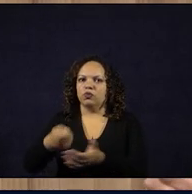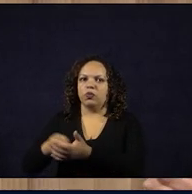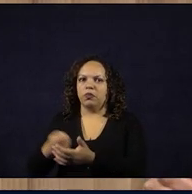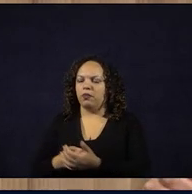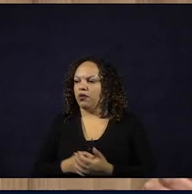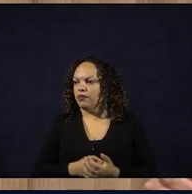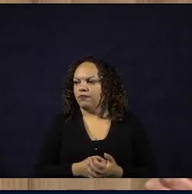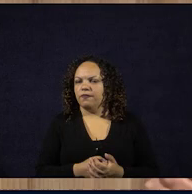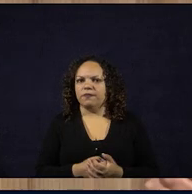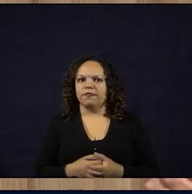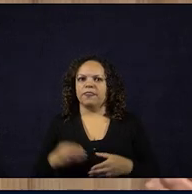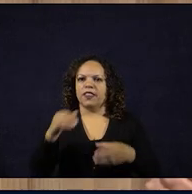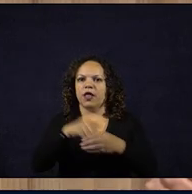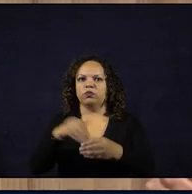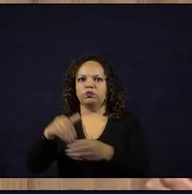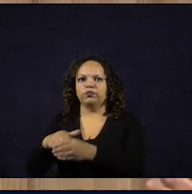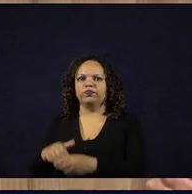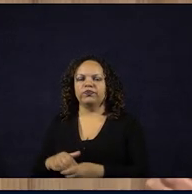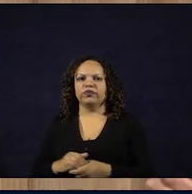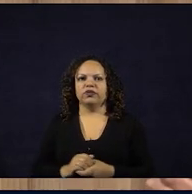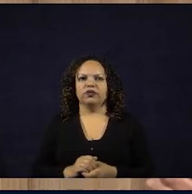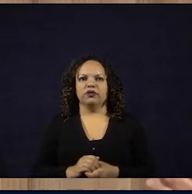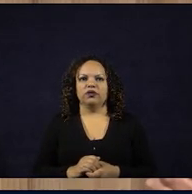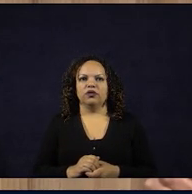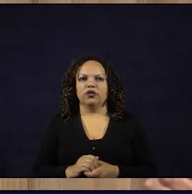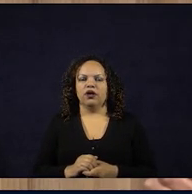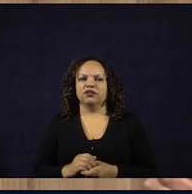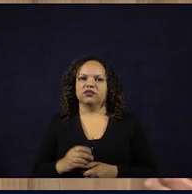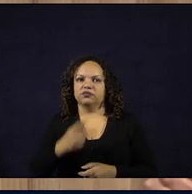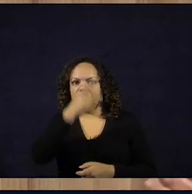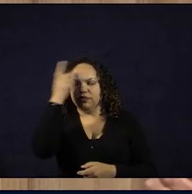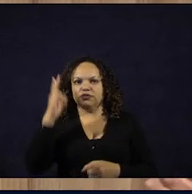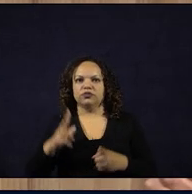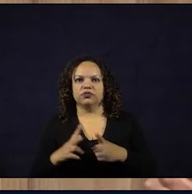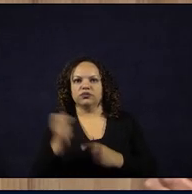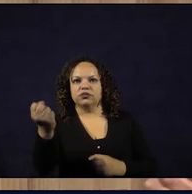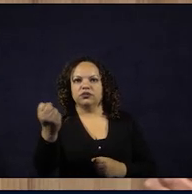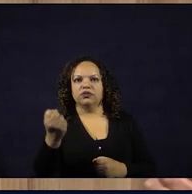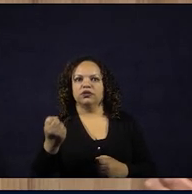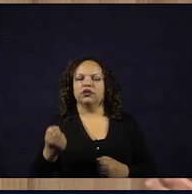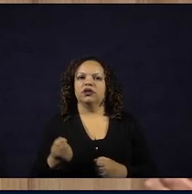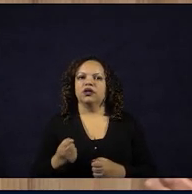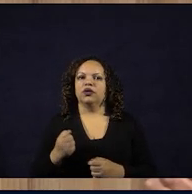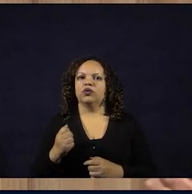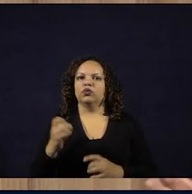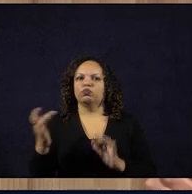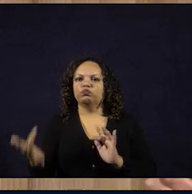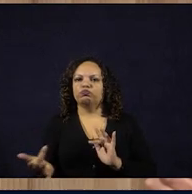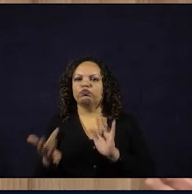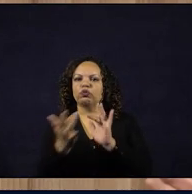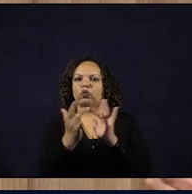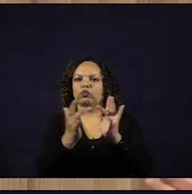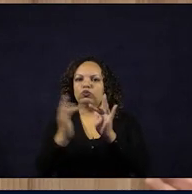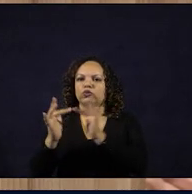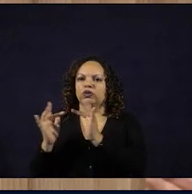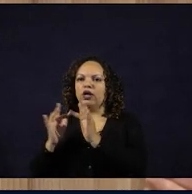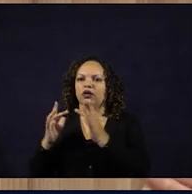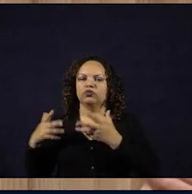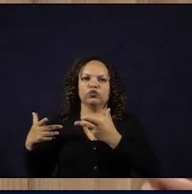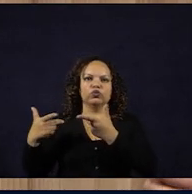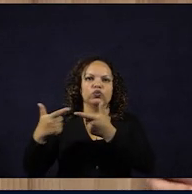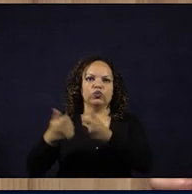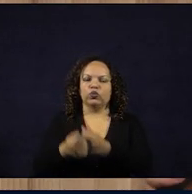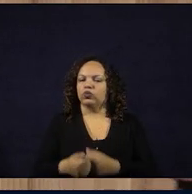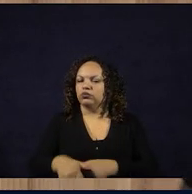leilão a gente colocou que Os Vencedores teriam que conectar todas as estradas do Brasil as